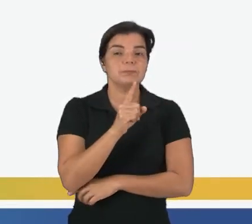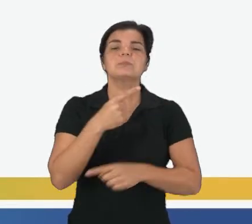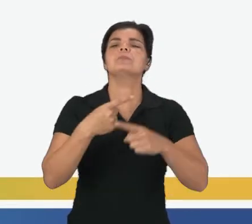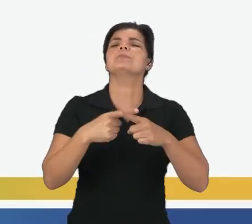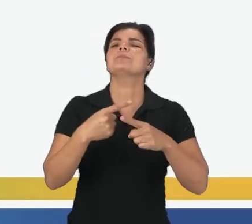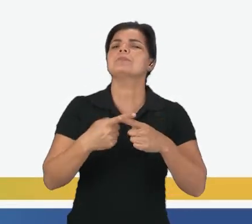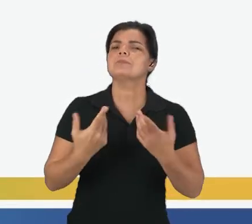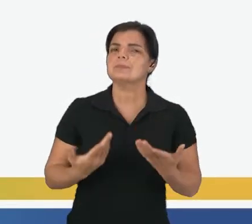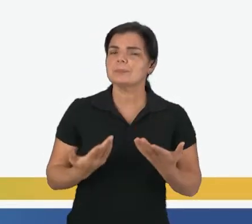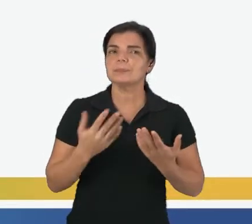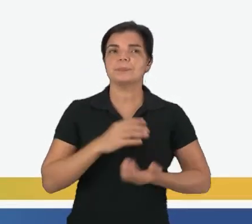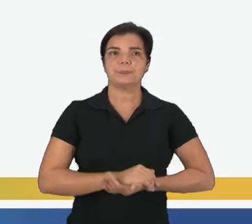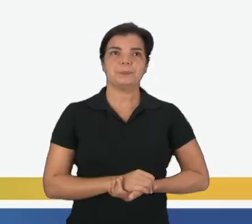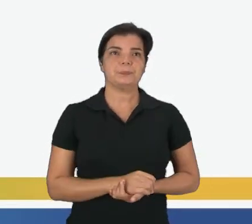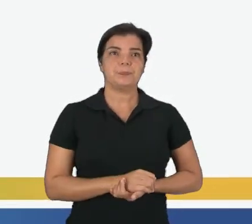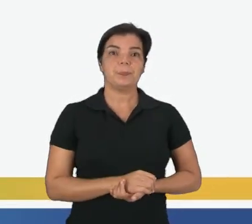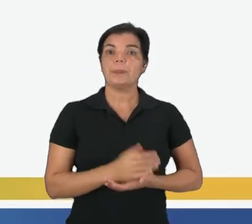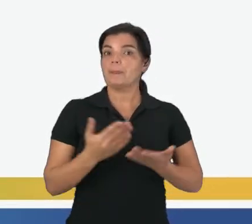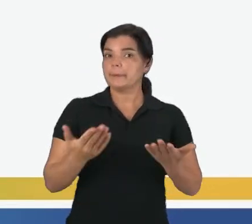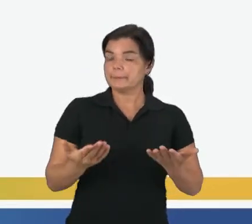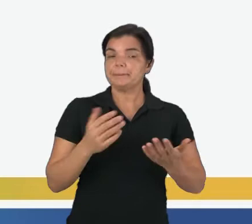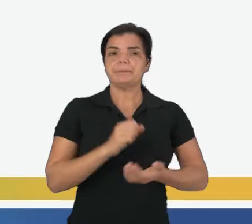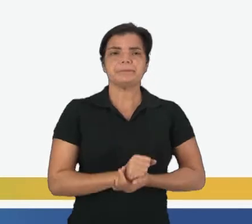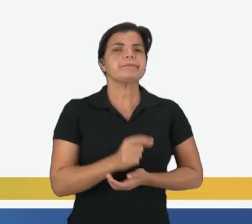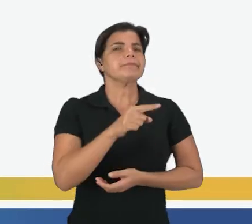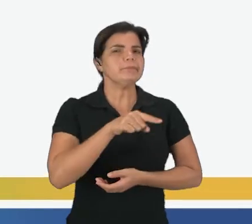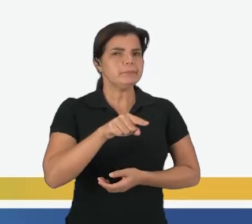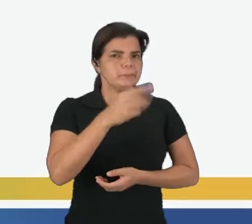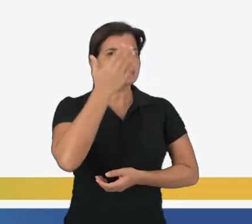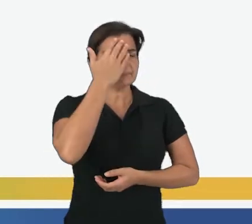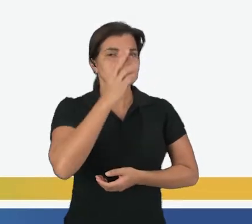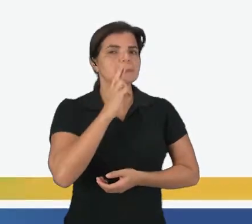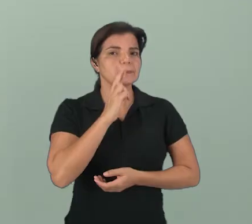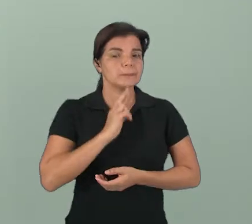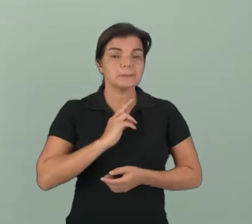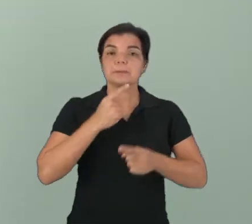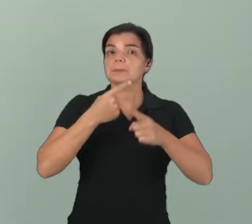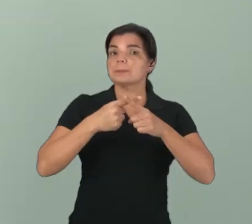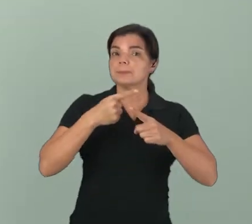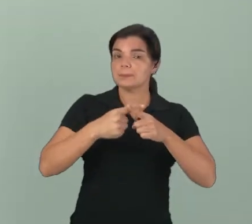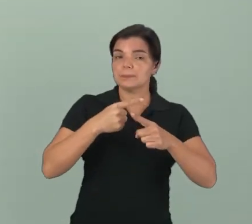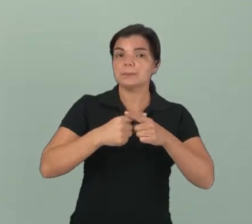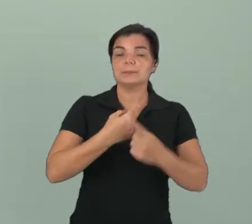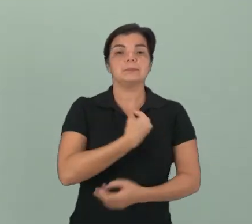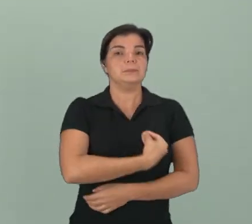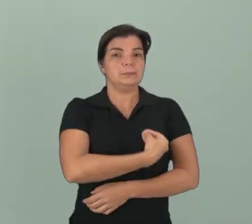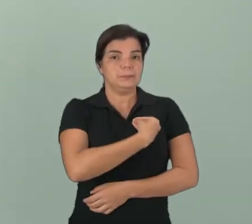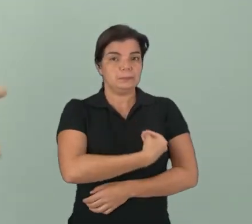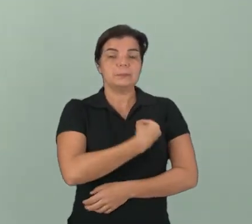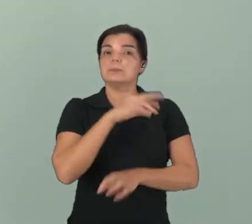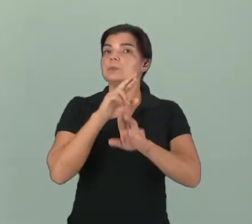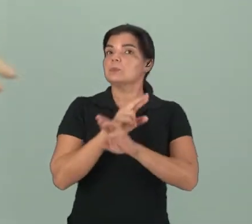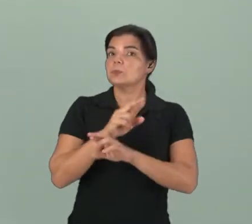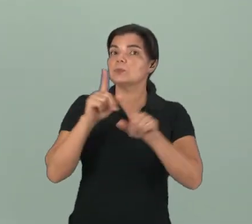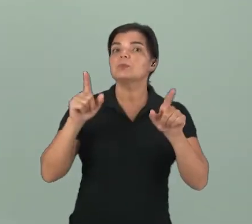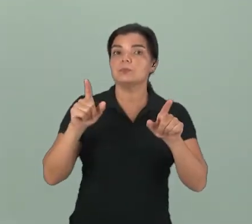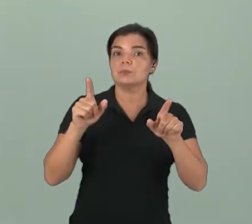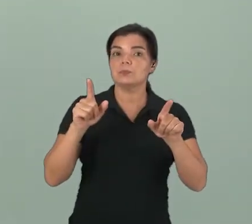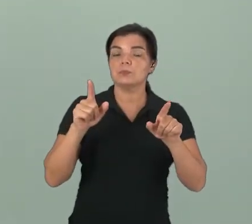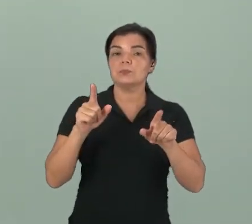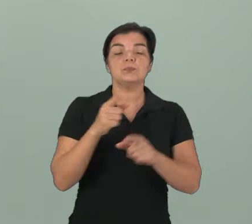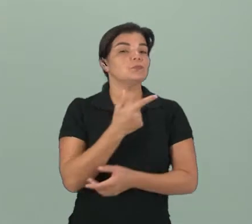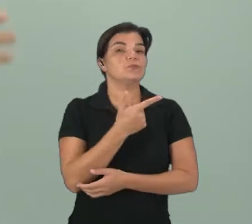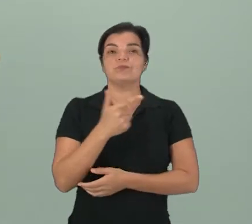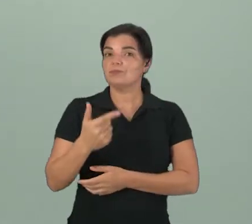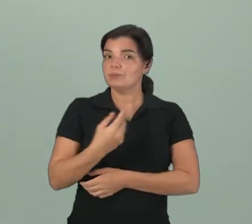não vivos. Por quê? Então, turma, você sabe me responder o porquê os seres vivos são diferentes dos seres não